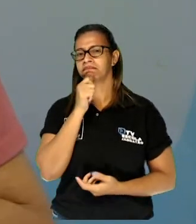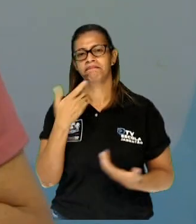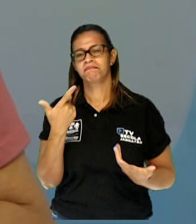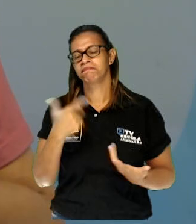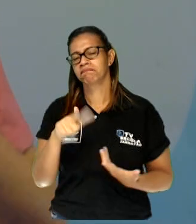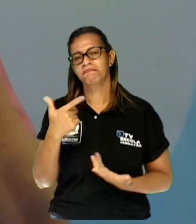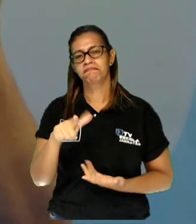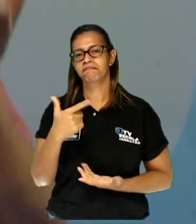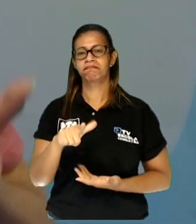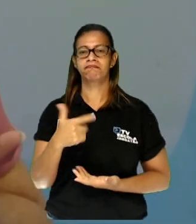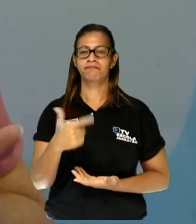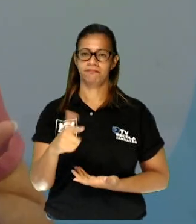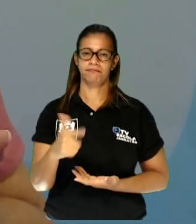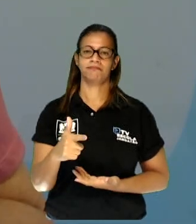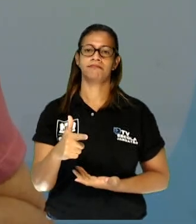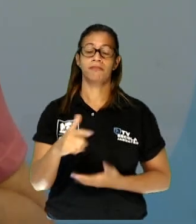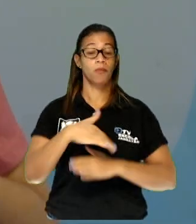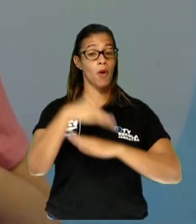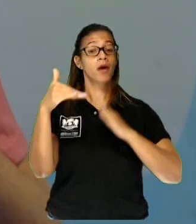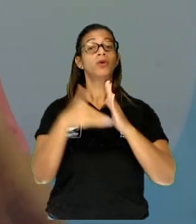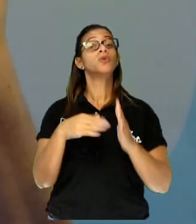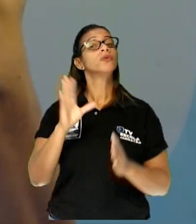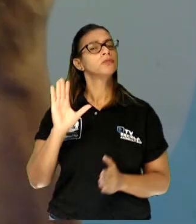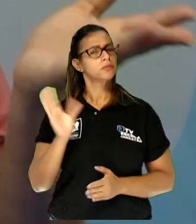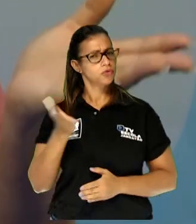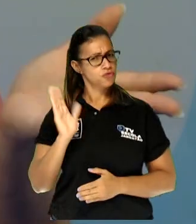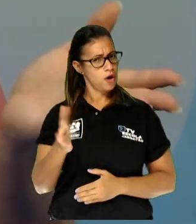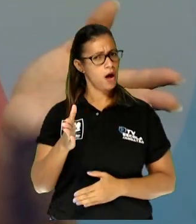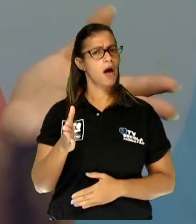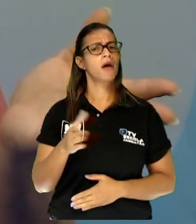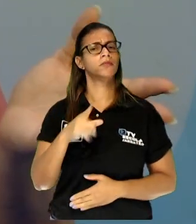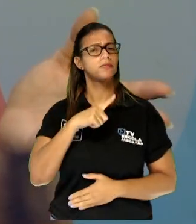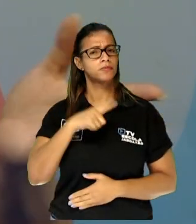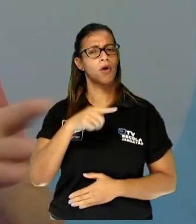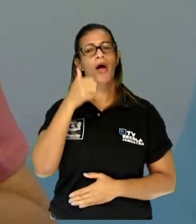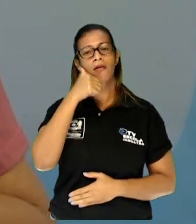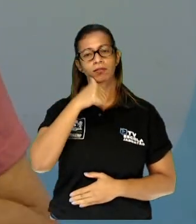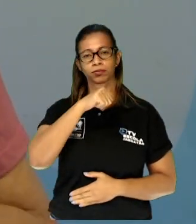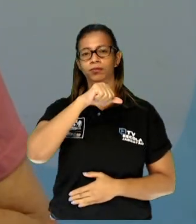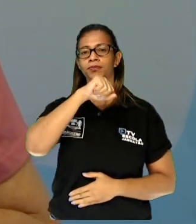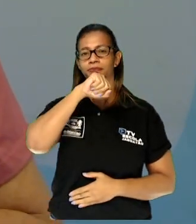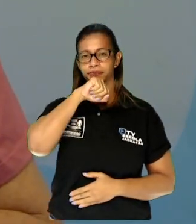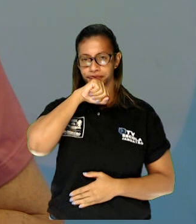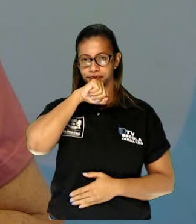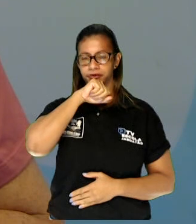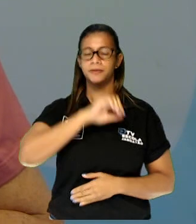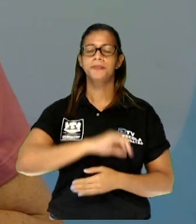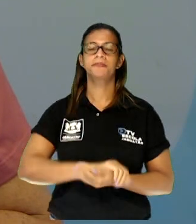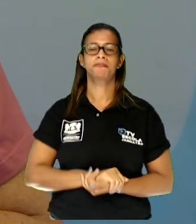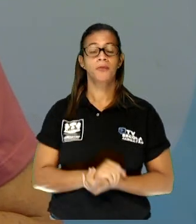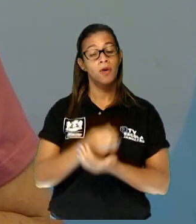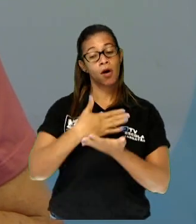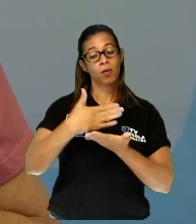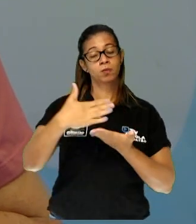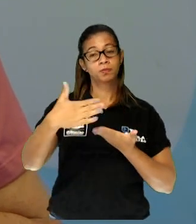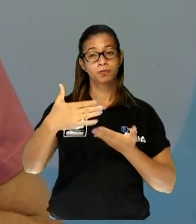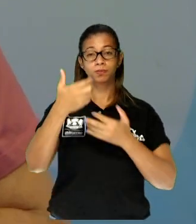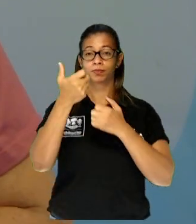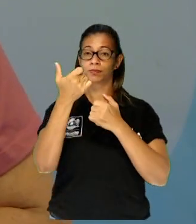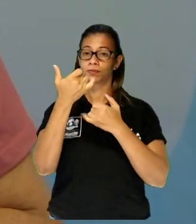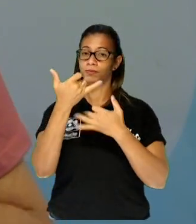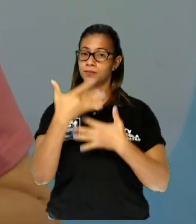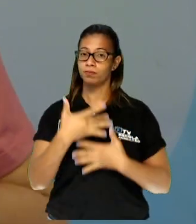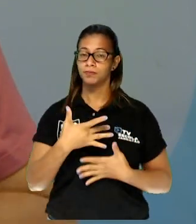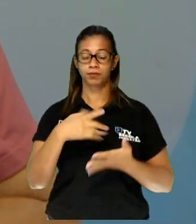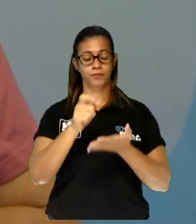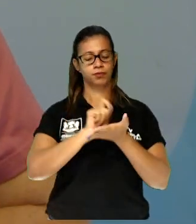mãe. É claro que a gente vai conversar depois da história, mas eu quero começar dizendo a vocês que essa história foi